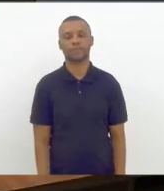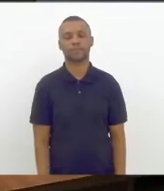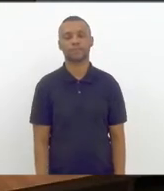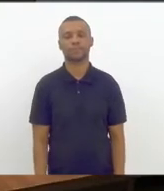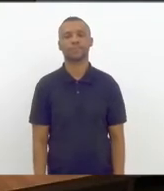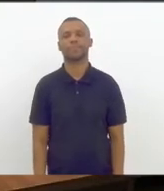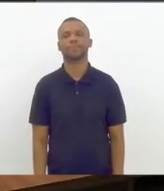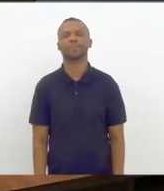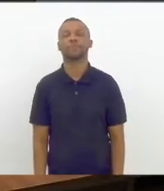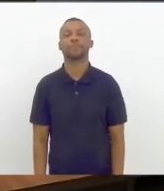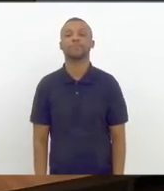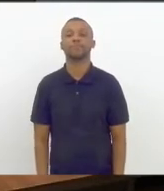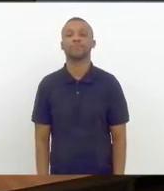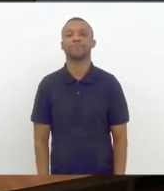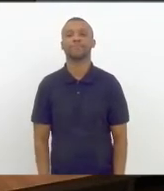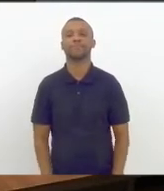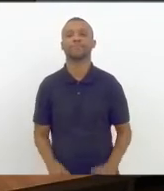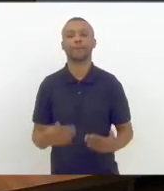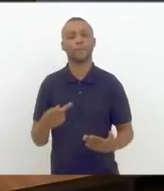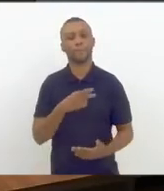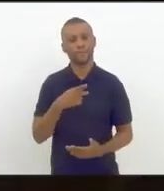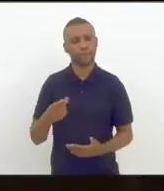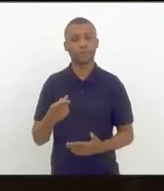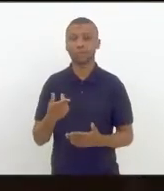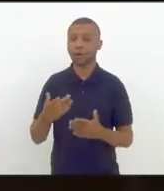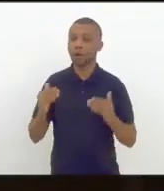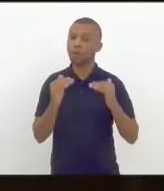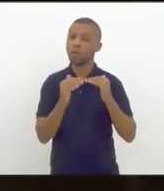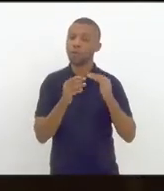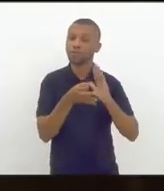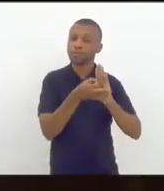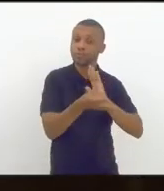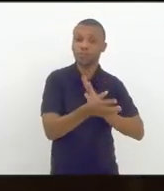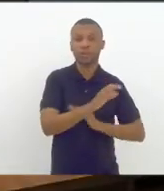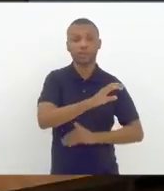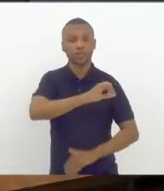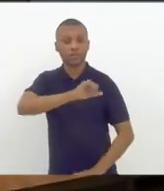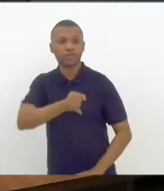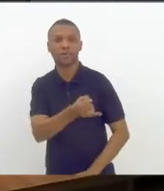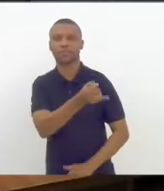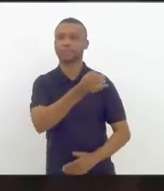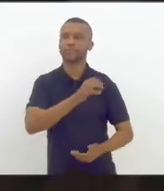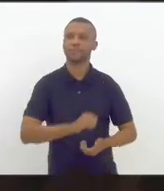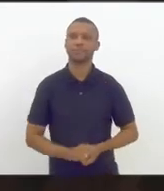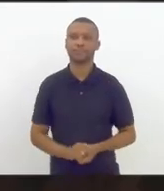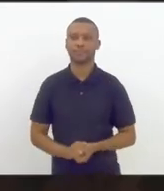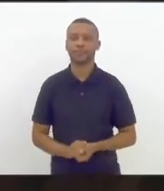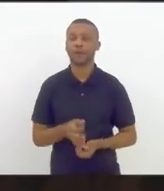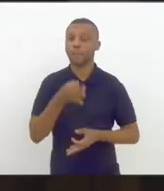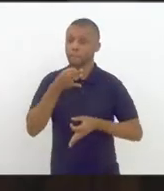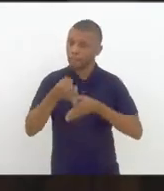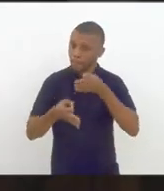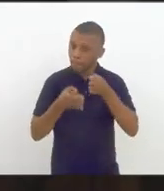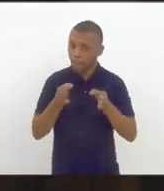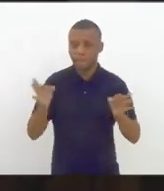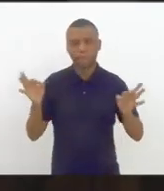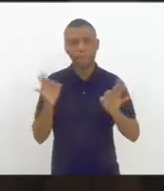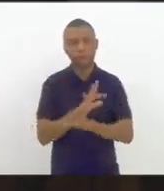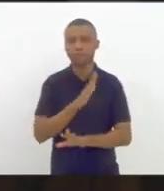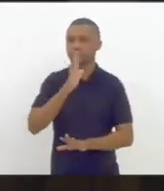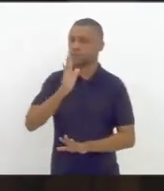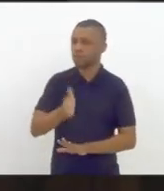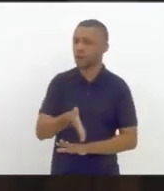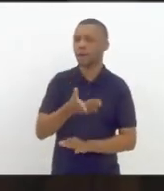Tá ok. Presidente, eu acompanho o parecer da CCJ. Com os pareceres emitidos,